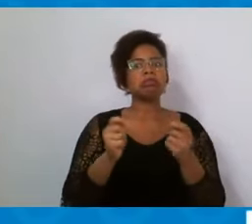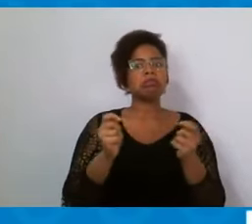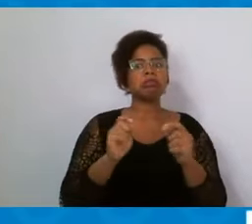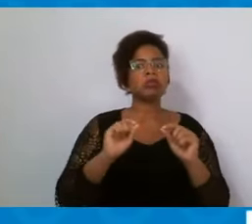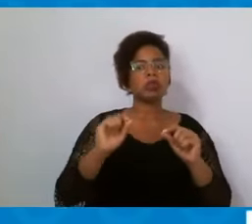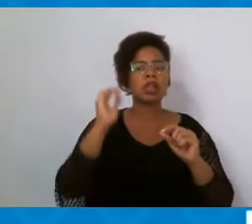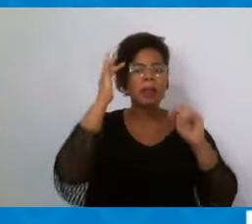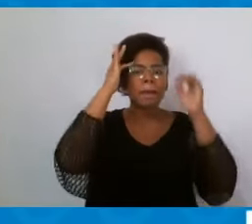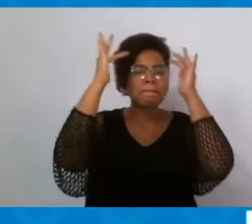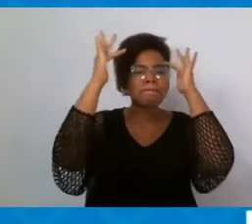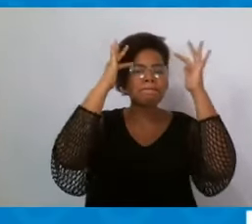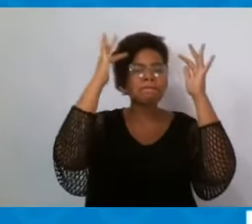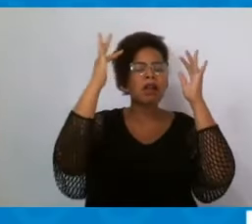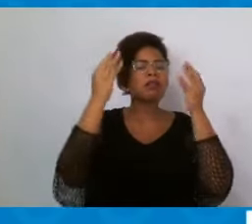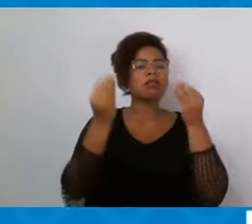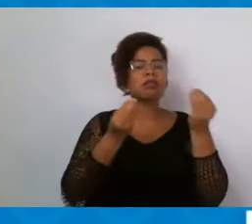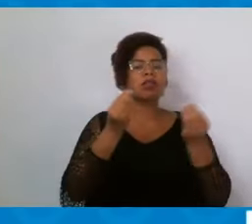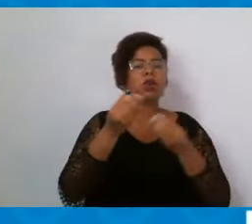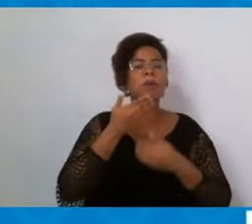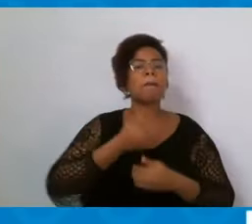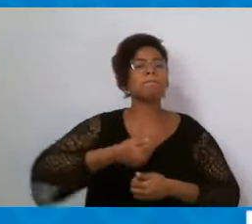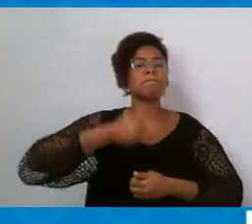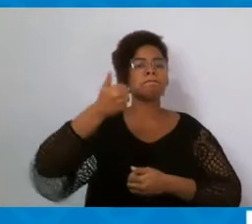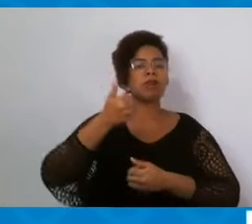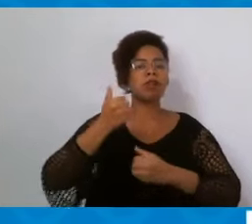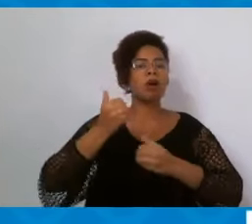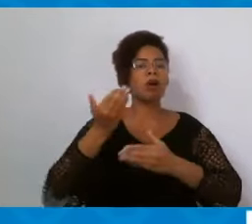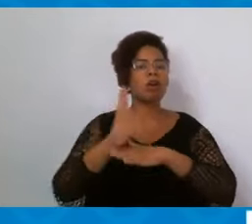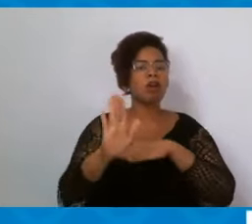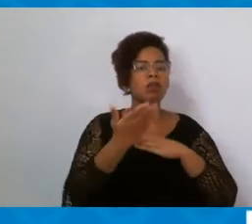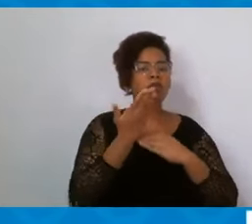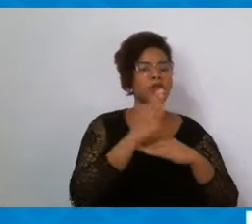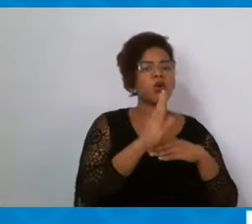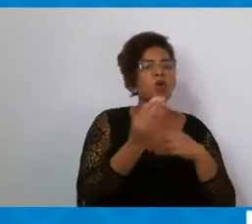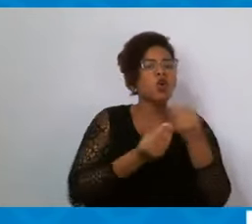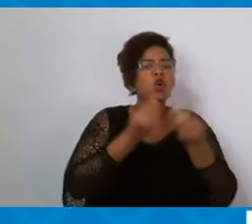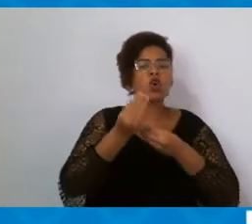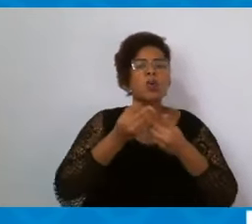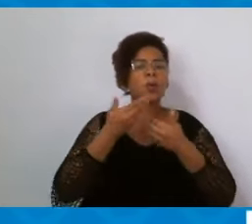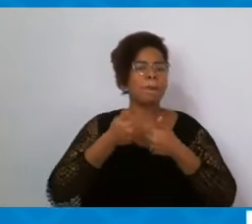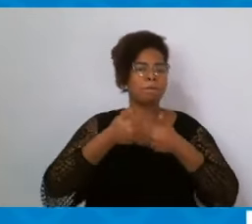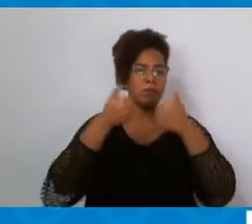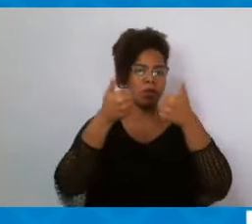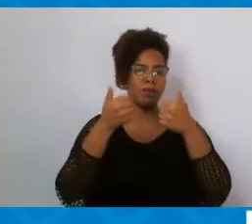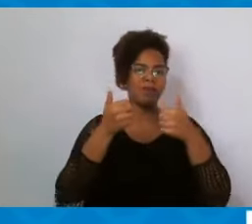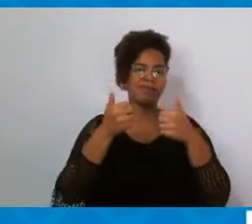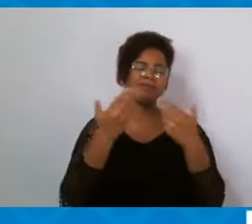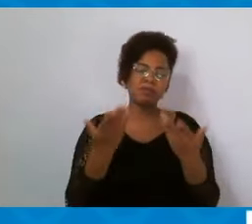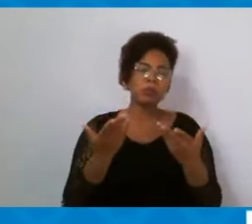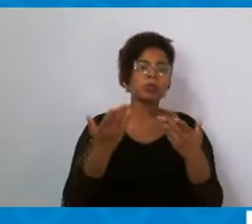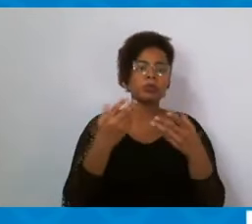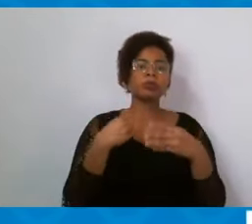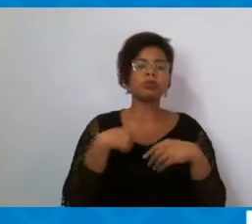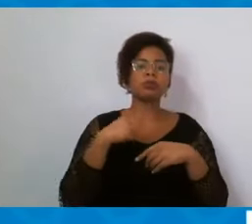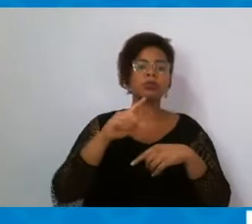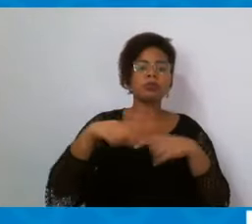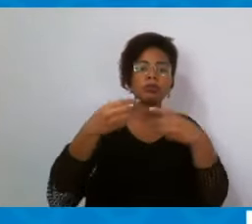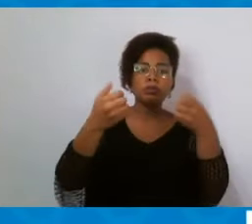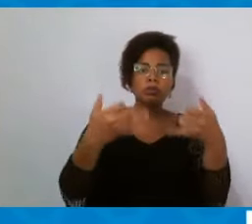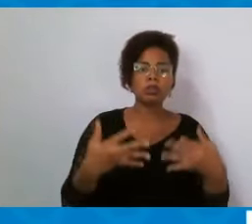eu gostaria de falar justamente sobre como a gente tem realizado projetos de colaboração fundados na cultura